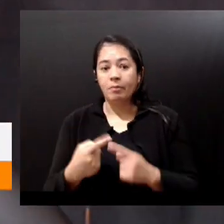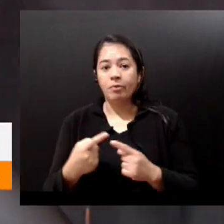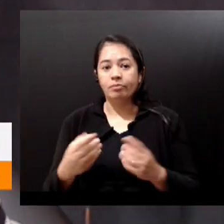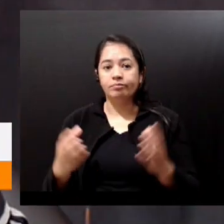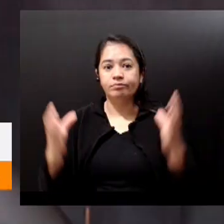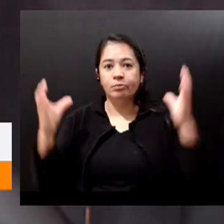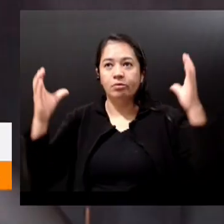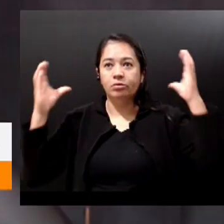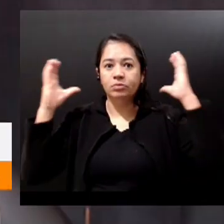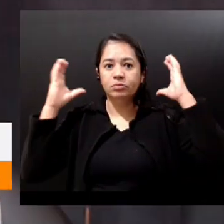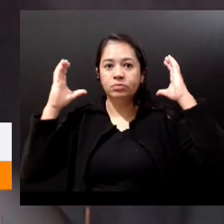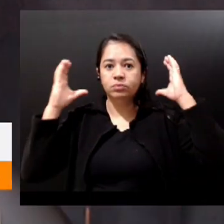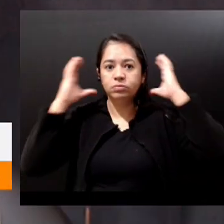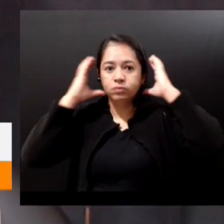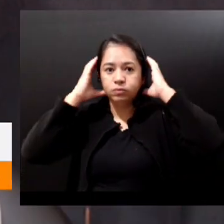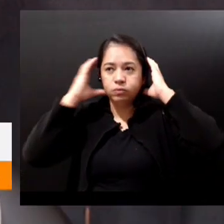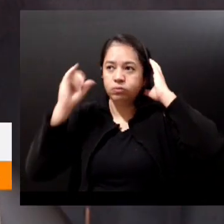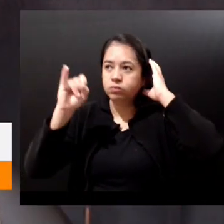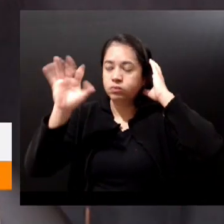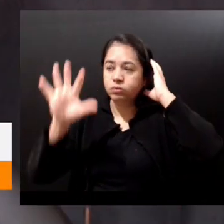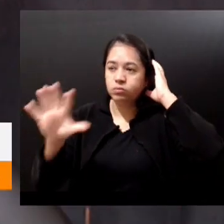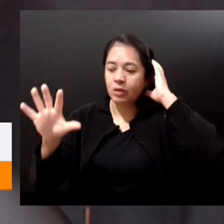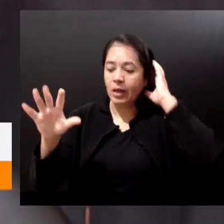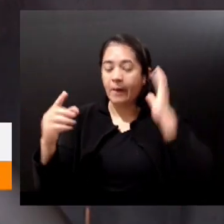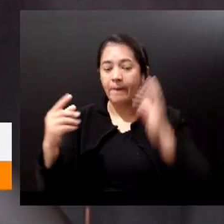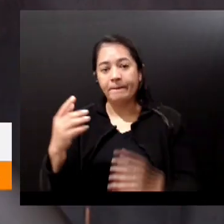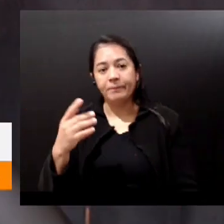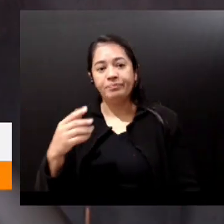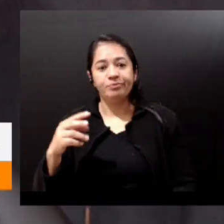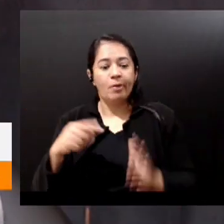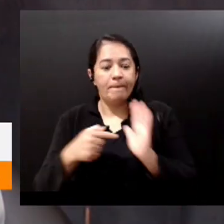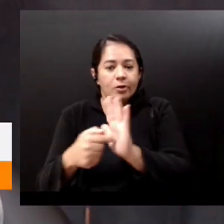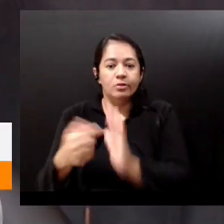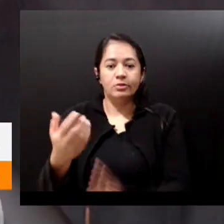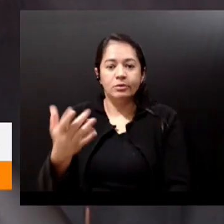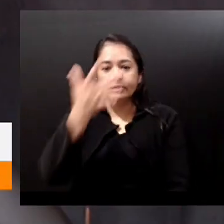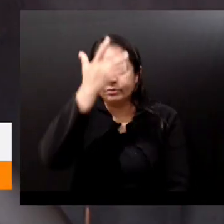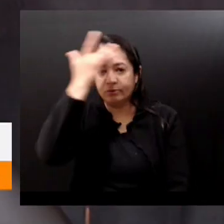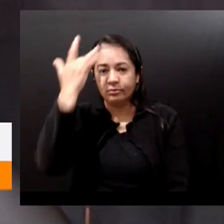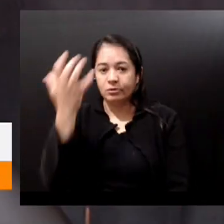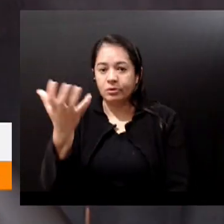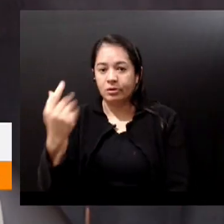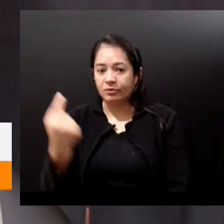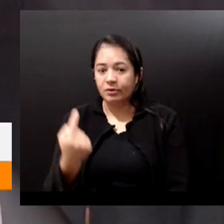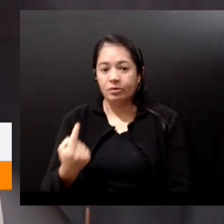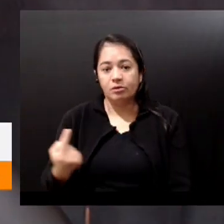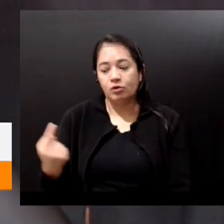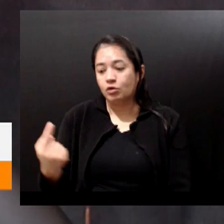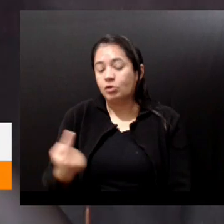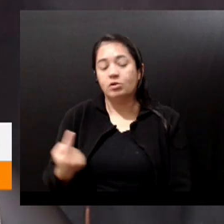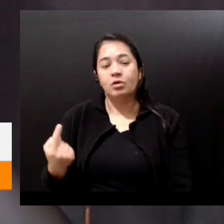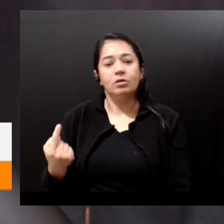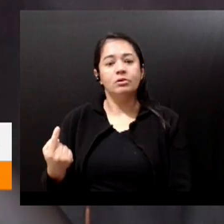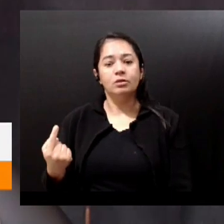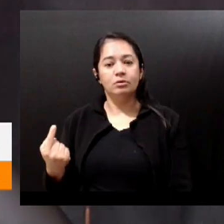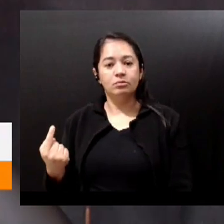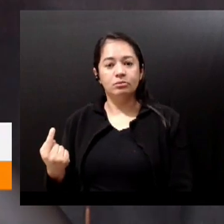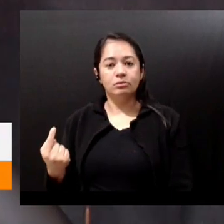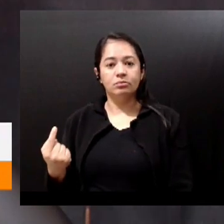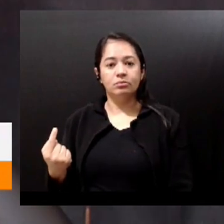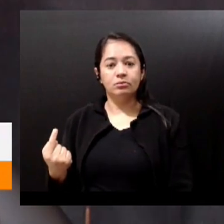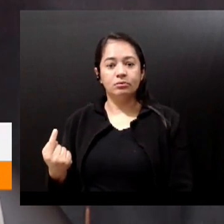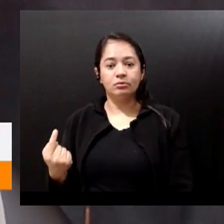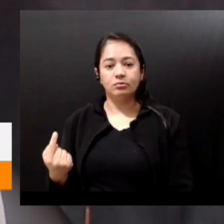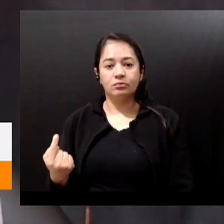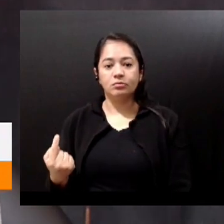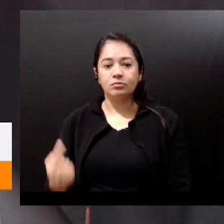imagem mesmo, né, de te Uhum. isolar mesmo, né, de te deixar realmente, fora, né, daquele convívio